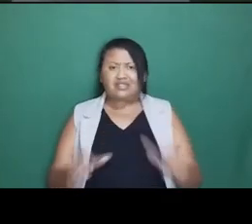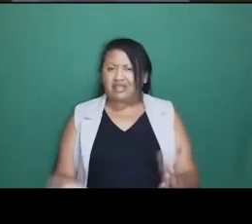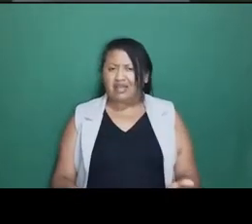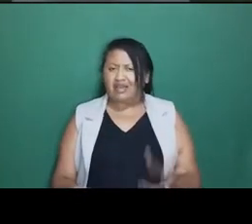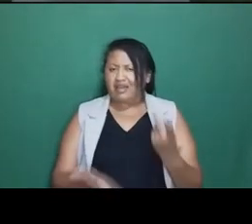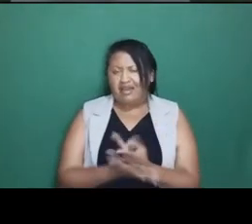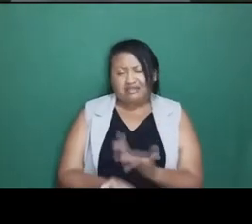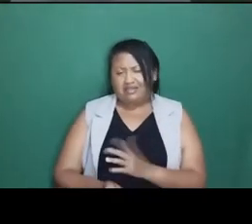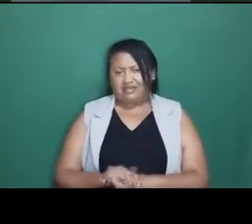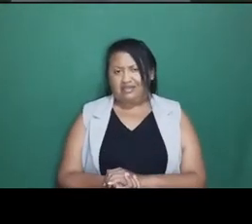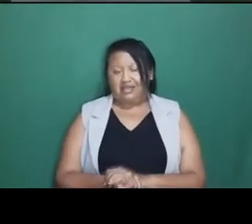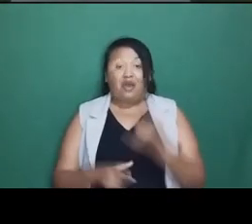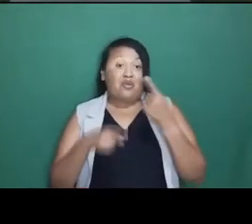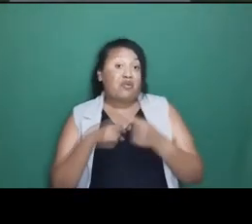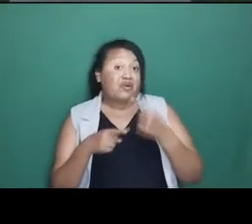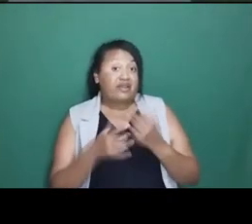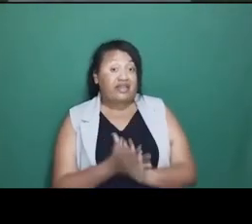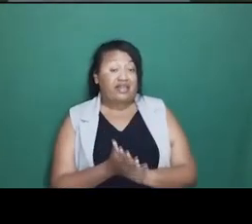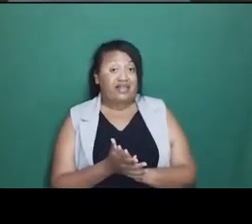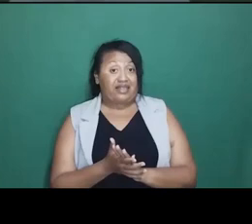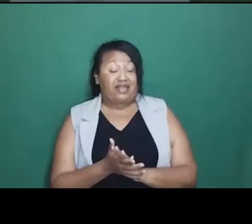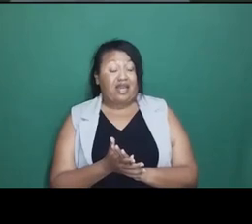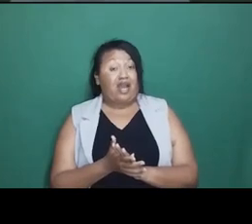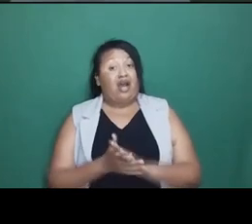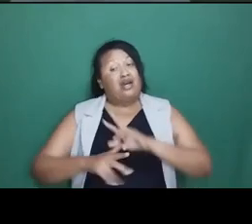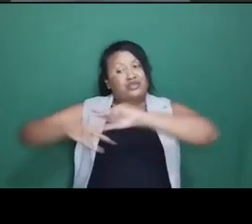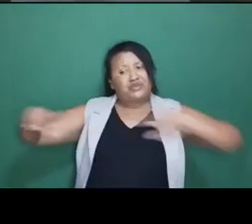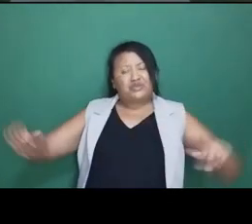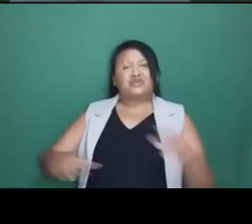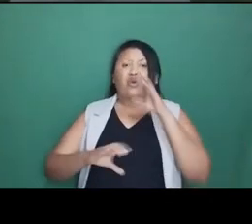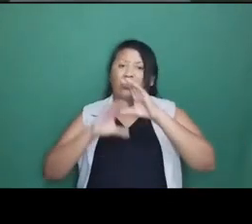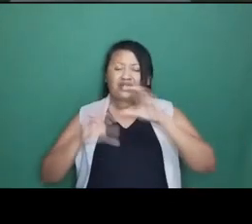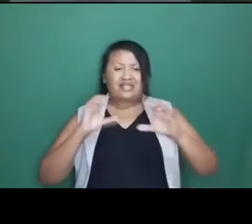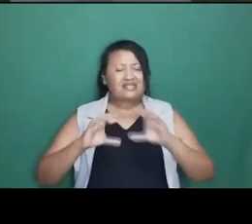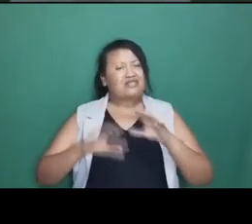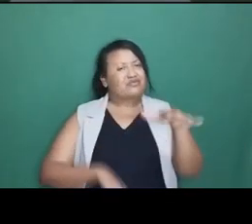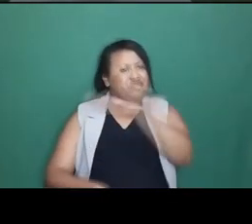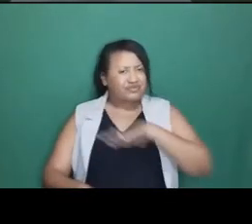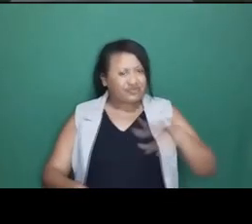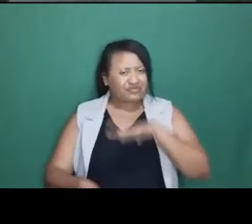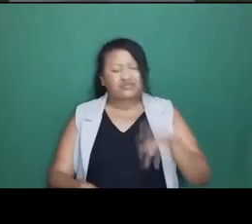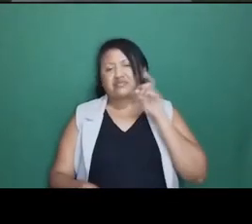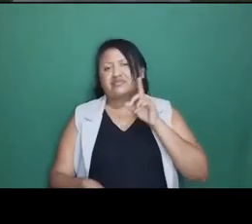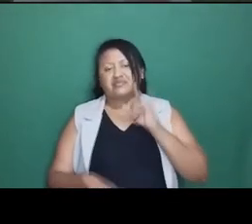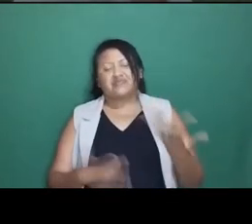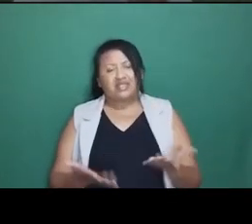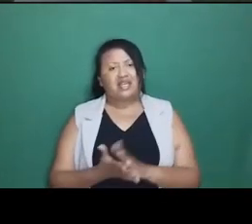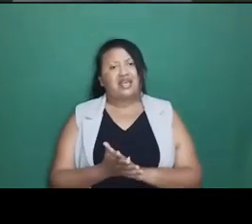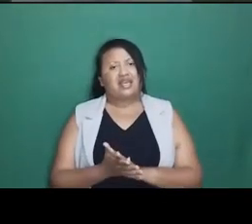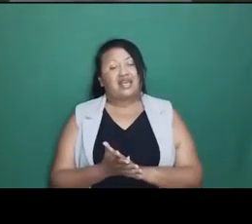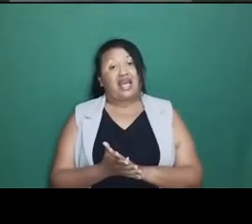equivocada está errada porque os bens de comunicação de massa né dos Estados Unidos americanos